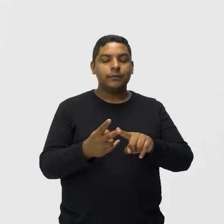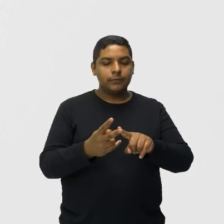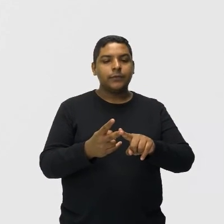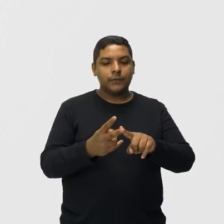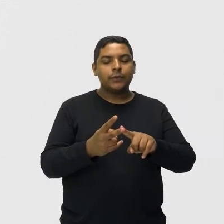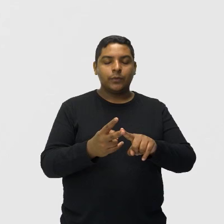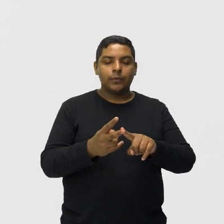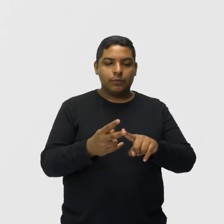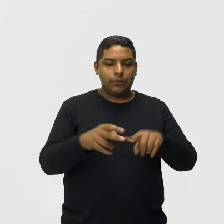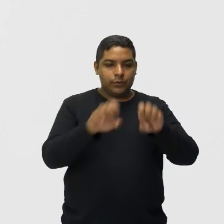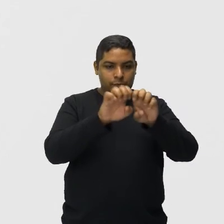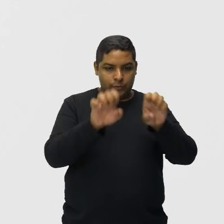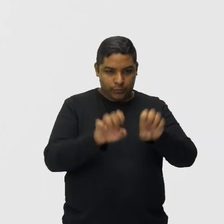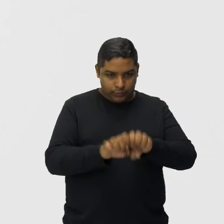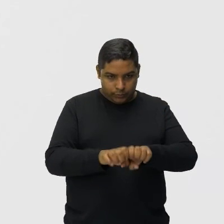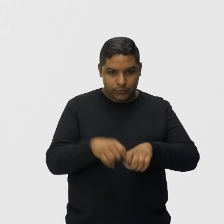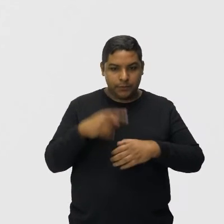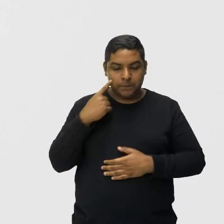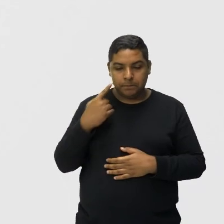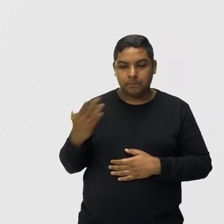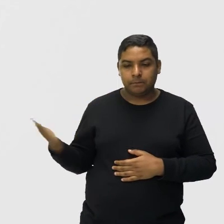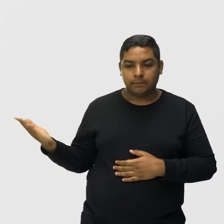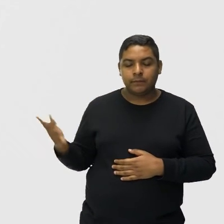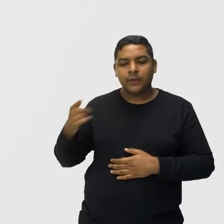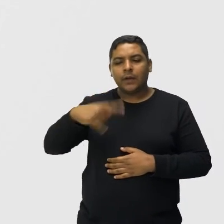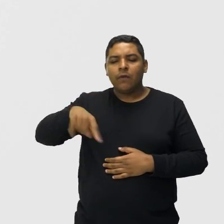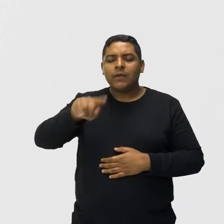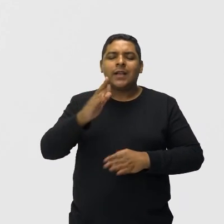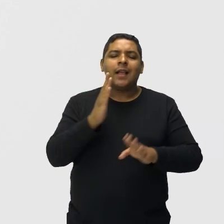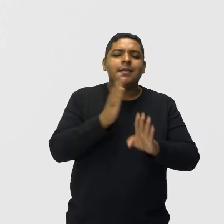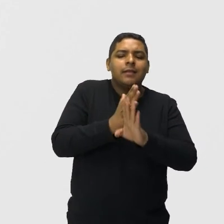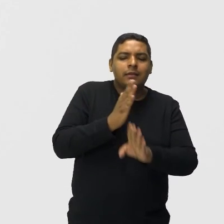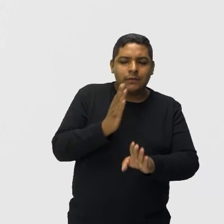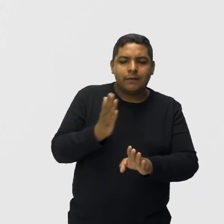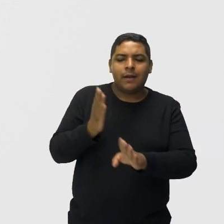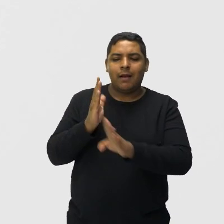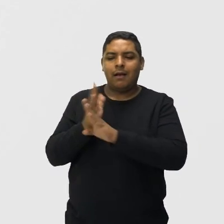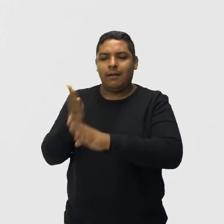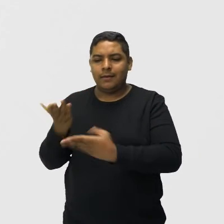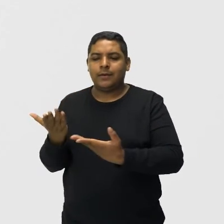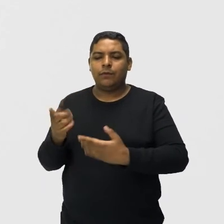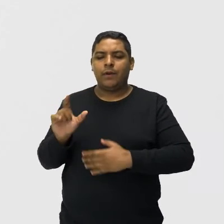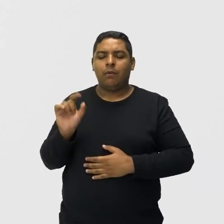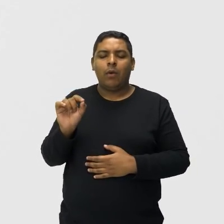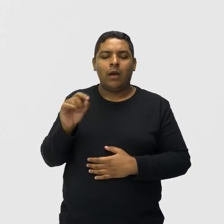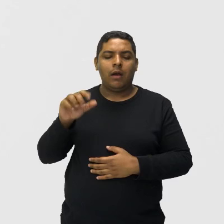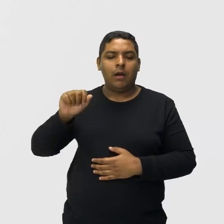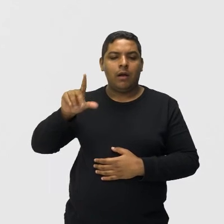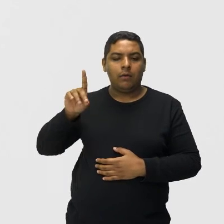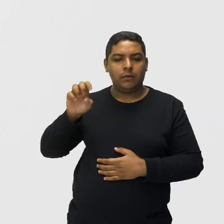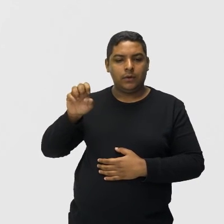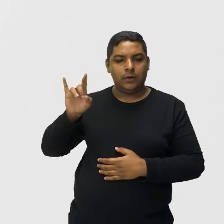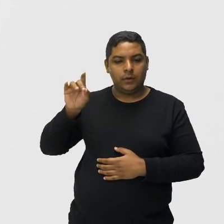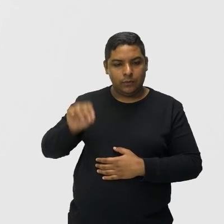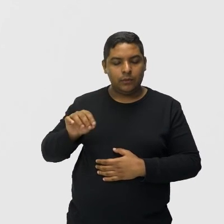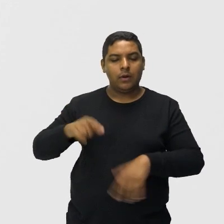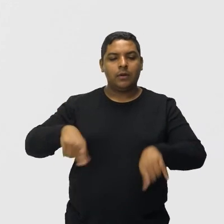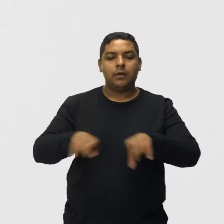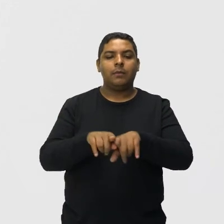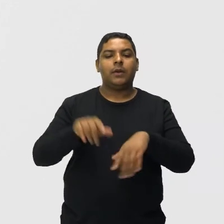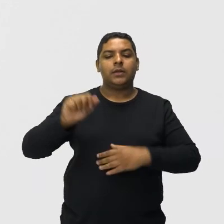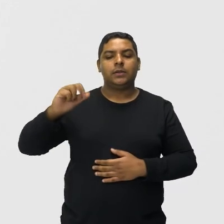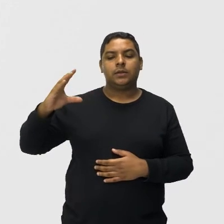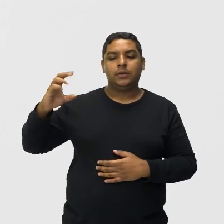esses dois compostos, né, e queria que vocês identificassem o que é um aldeído, o que é uma cetona, tá